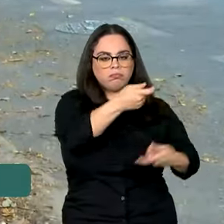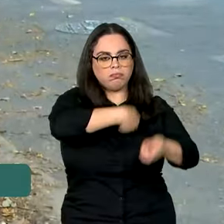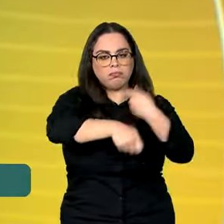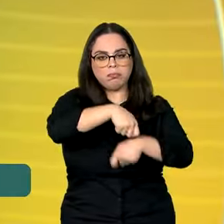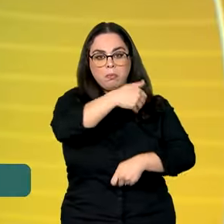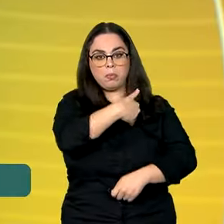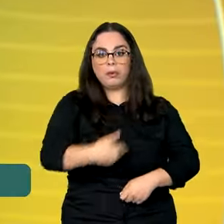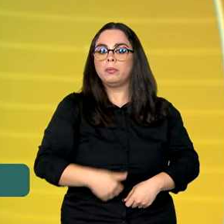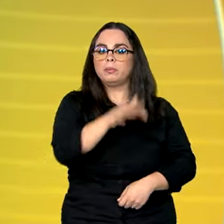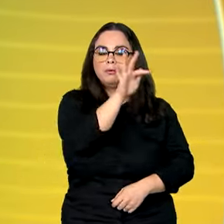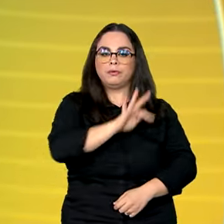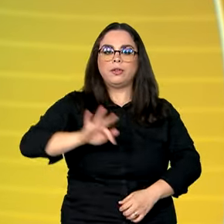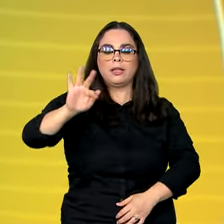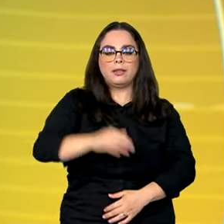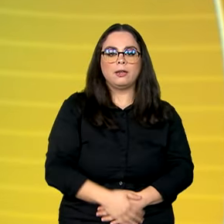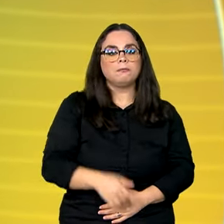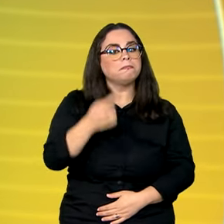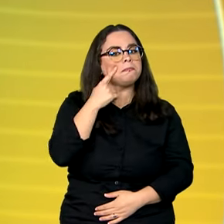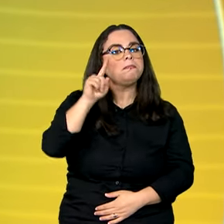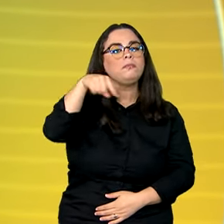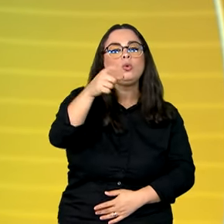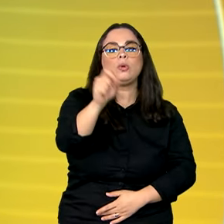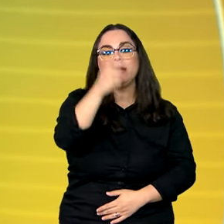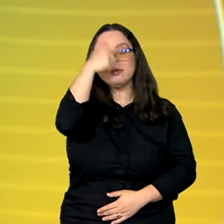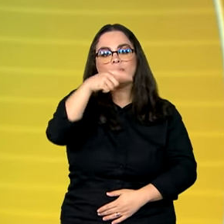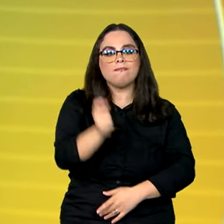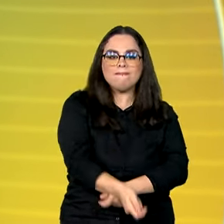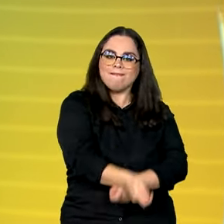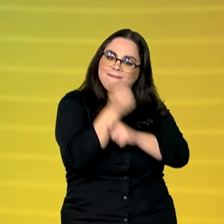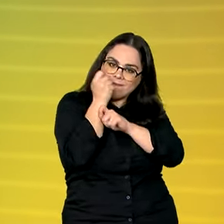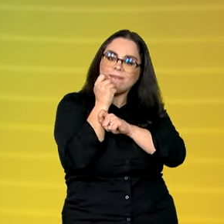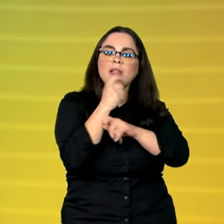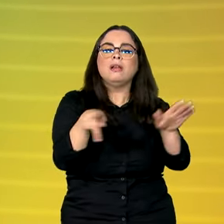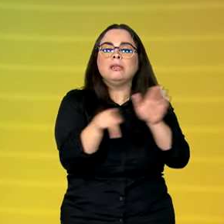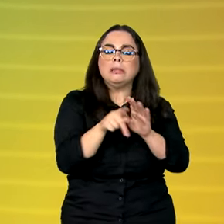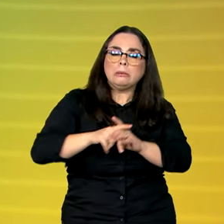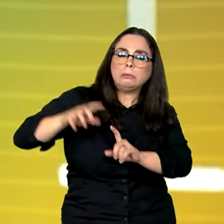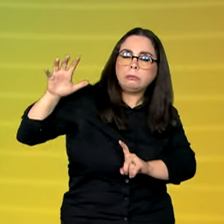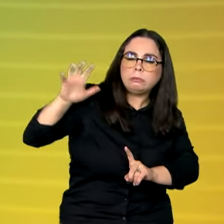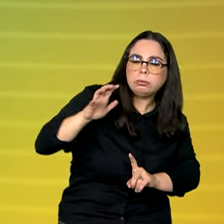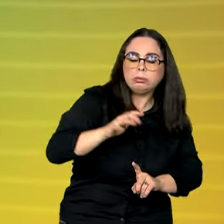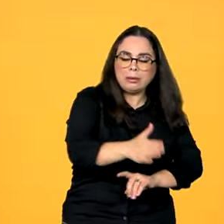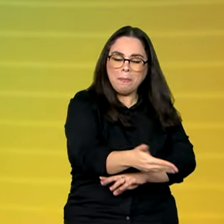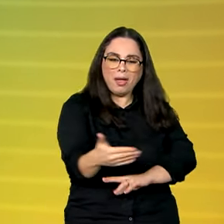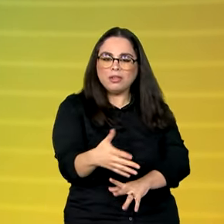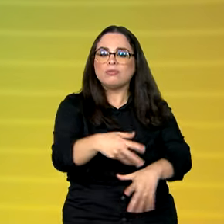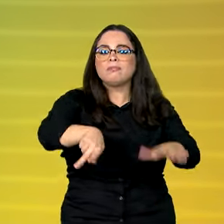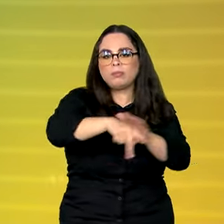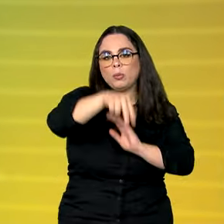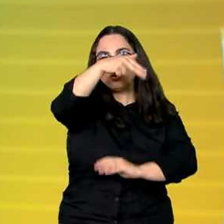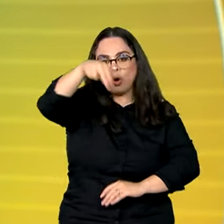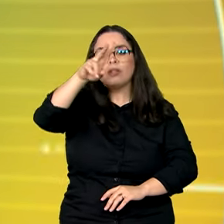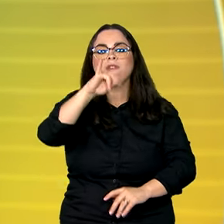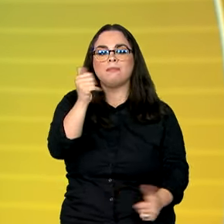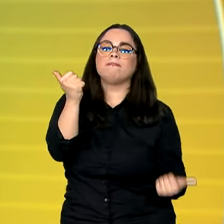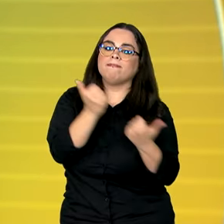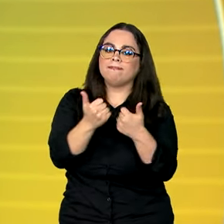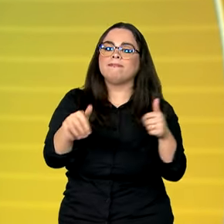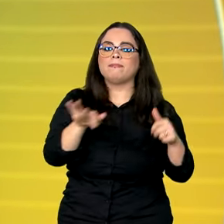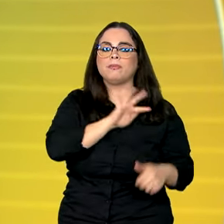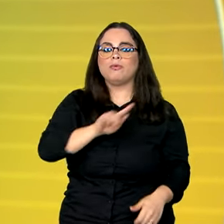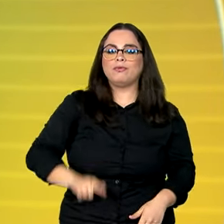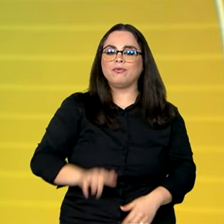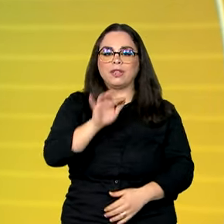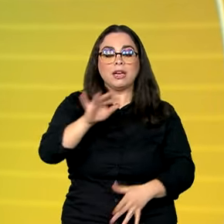Federal. E veja a seguir, pescadores afetados pela seca no norte do país vão receber auxílio extra do governo